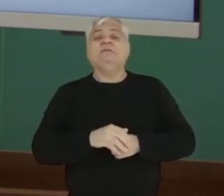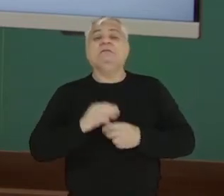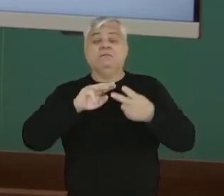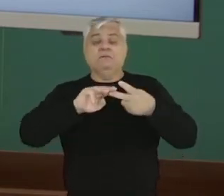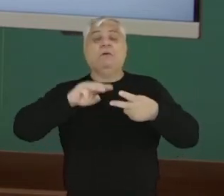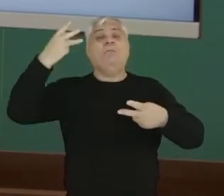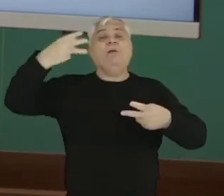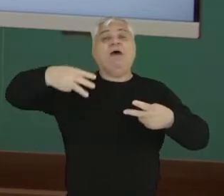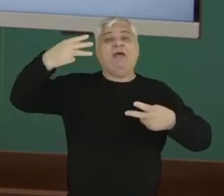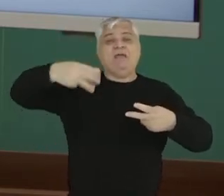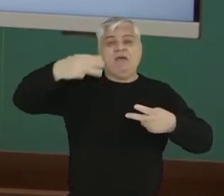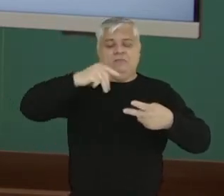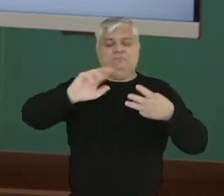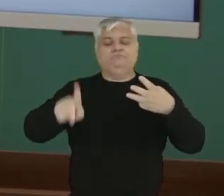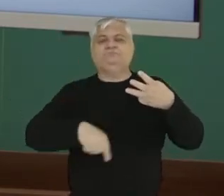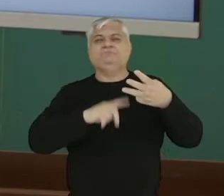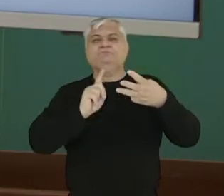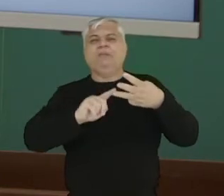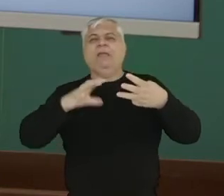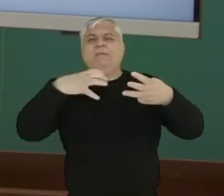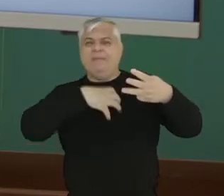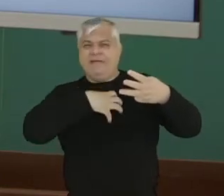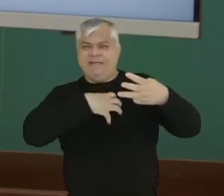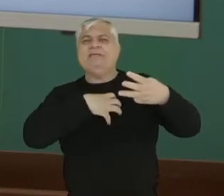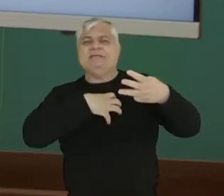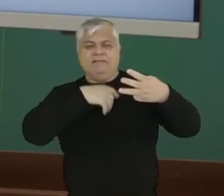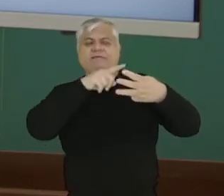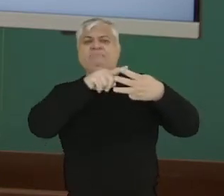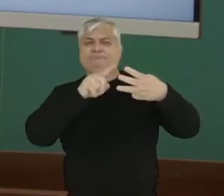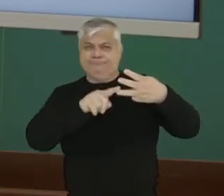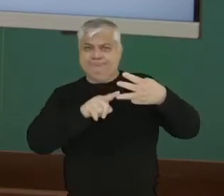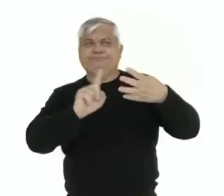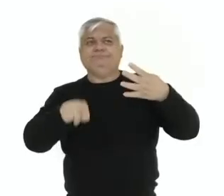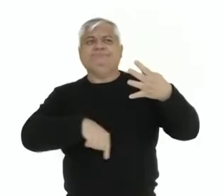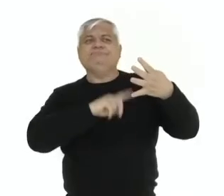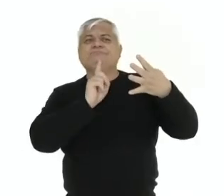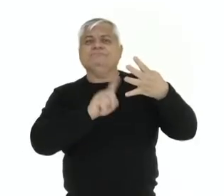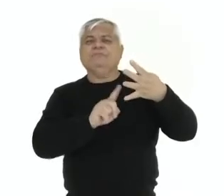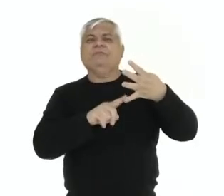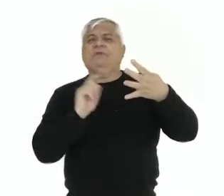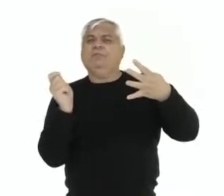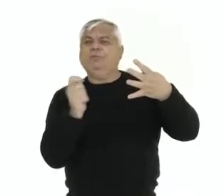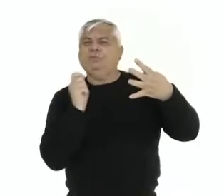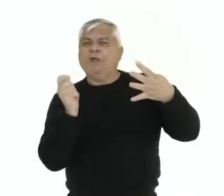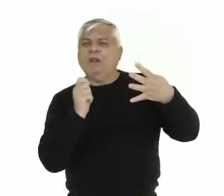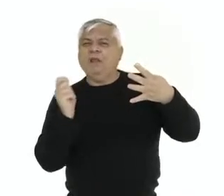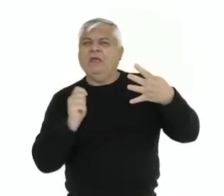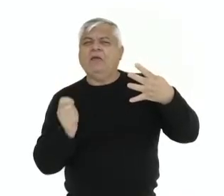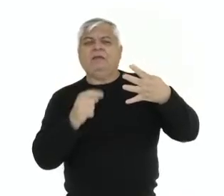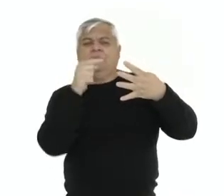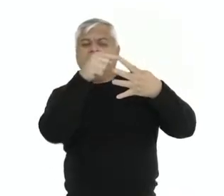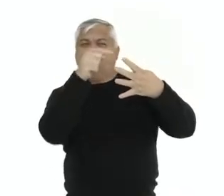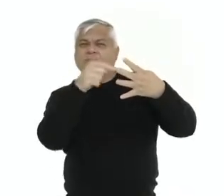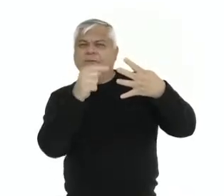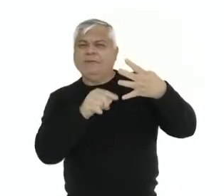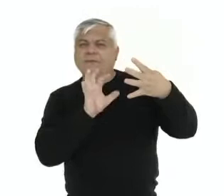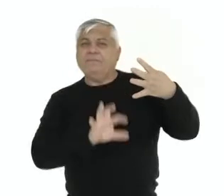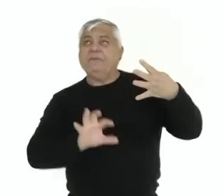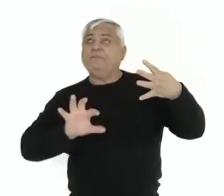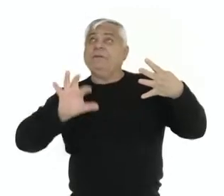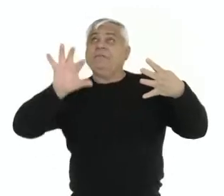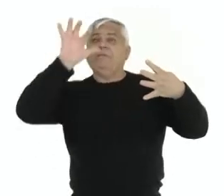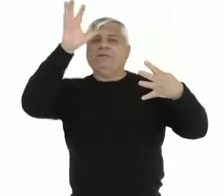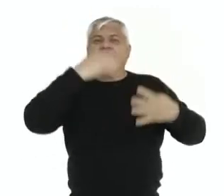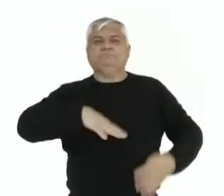a balaiada, na Bahia a revolta do Malês e Sabinada, aqui no sul do Brasil a farroupilha, e o